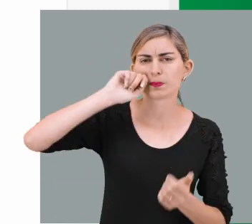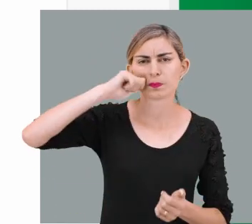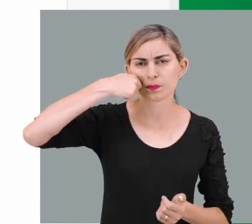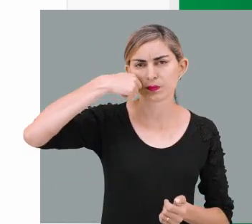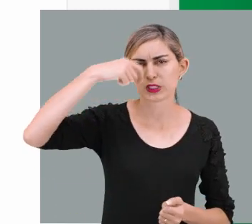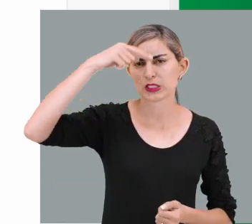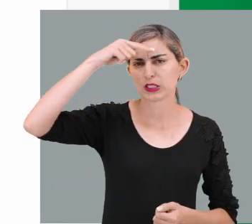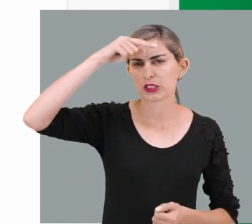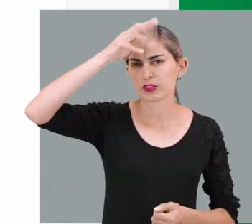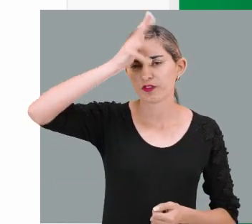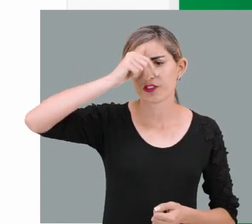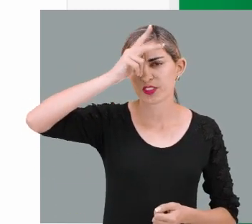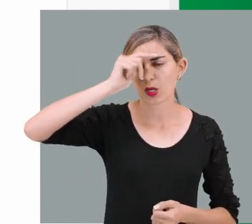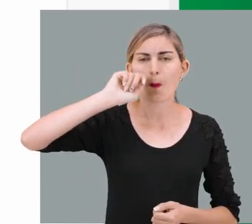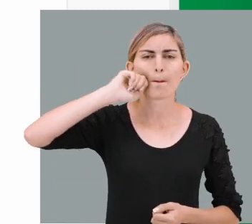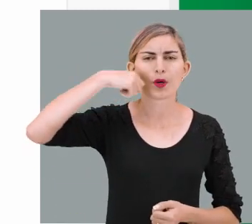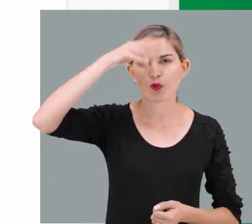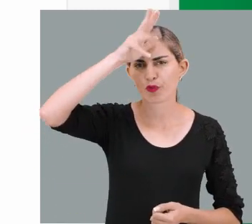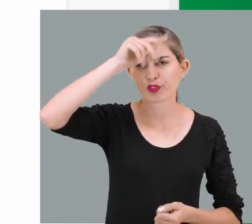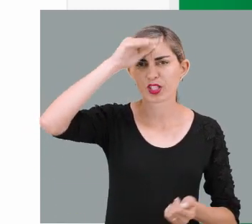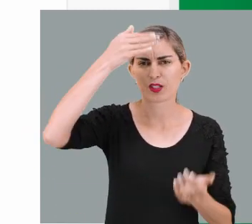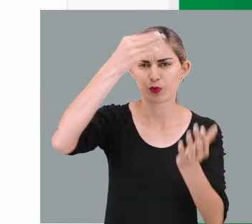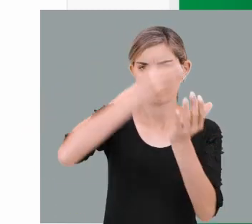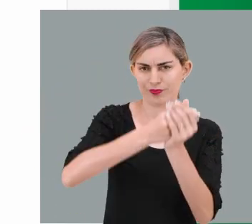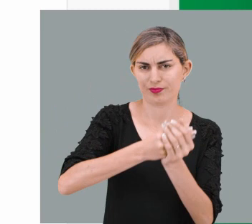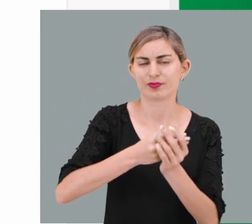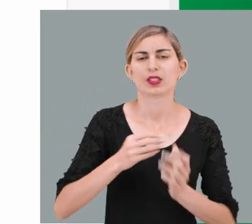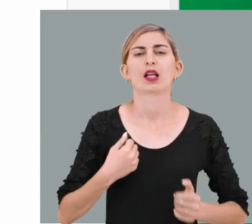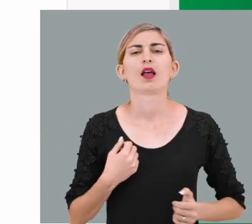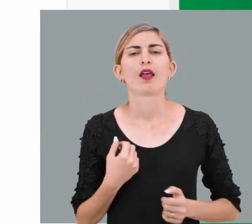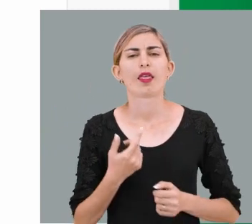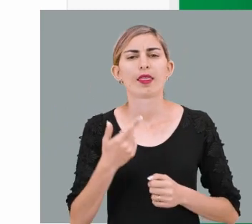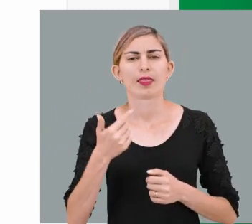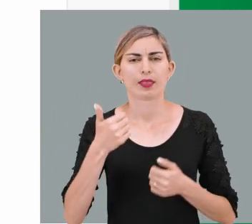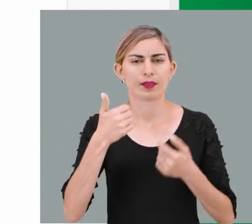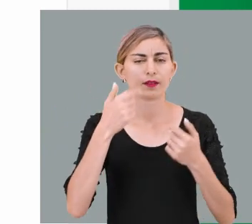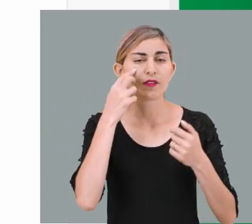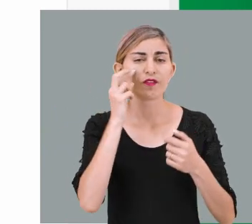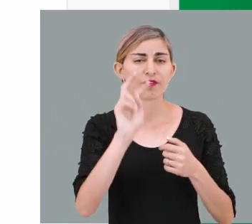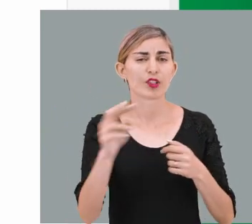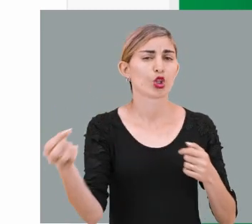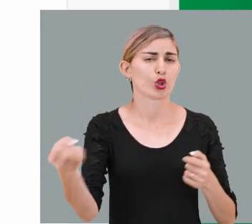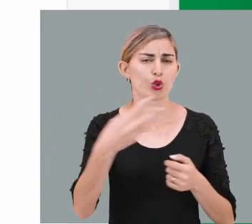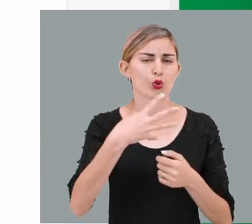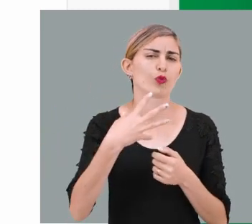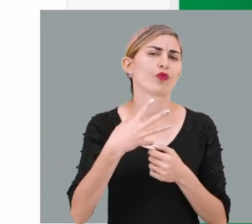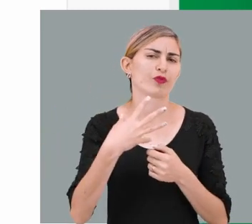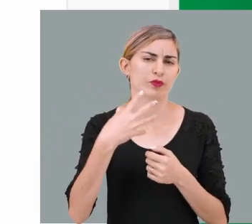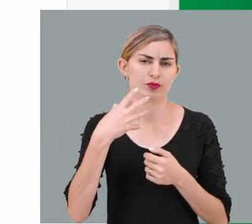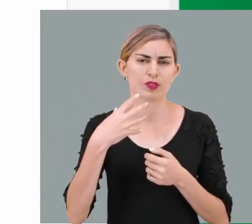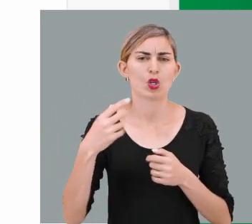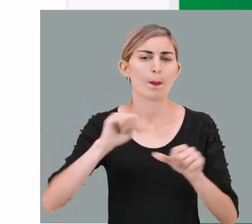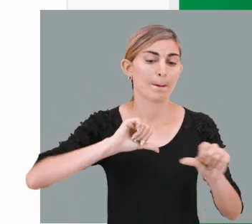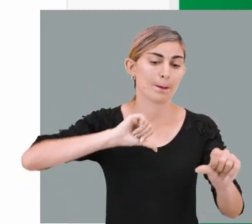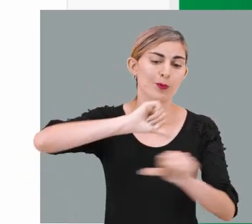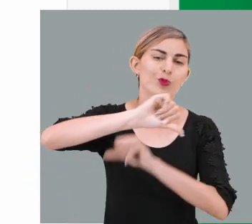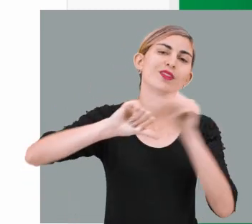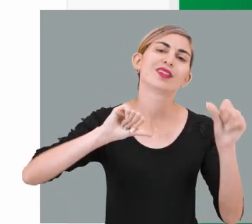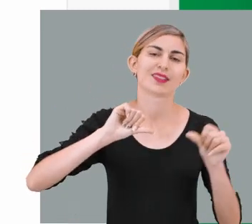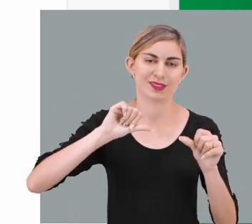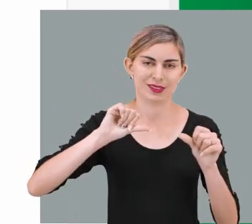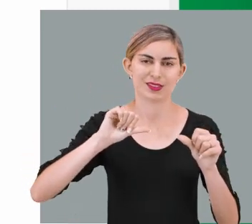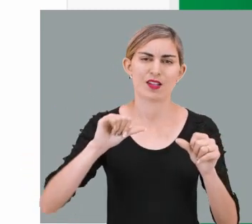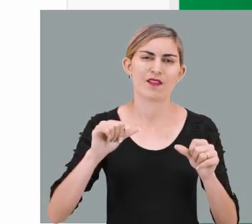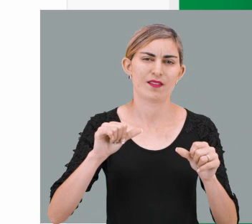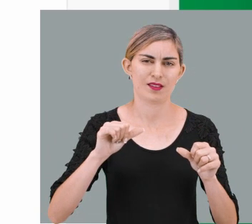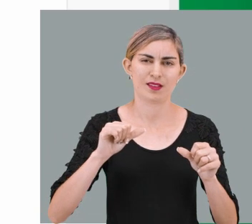As vendas deles subiram, então, 50%. Então, que novo cenário nós vamos ter considerando uma mudança